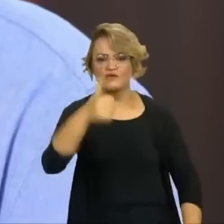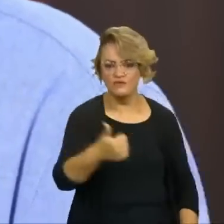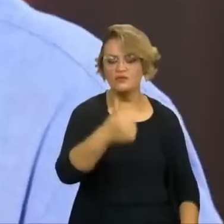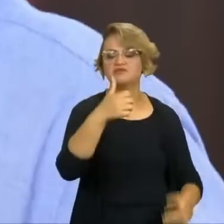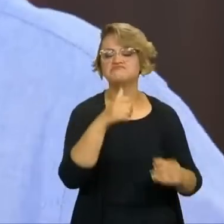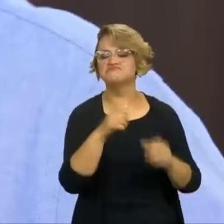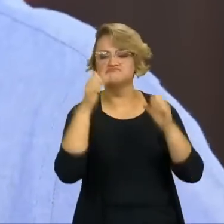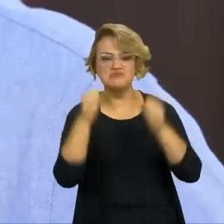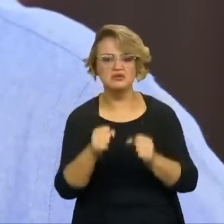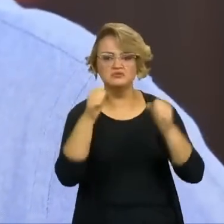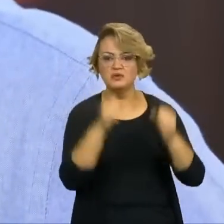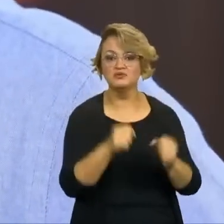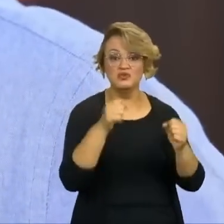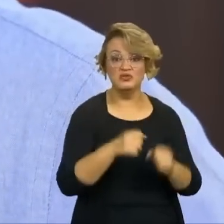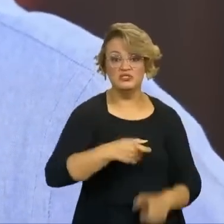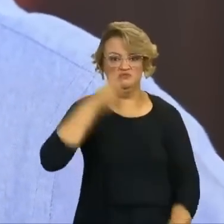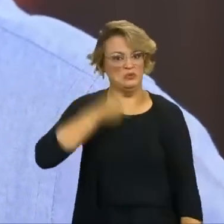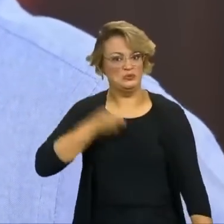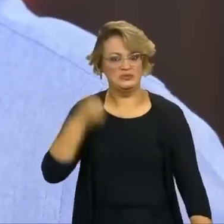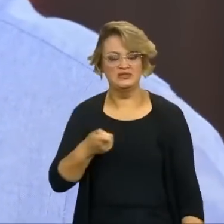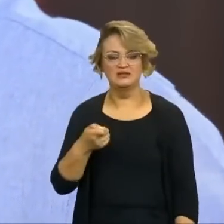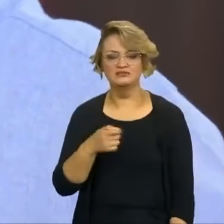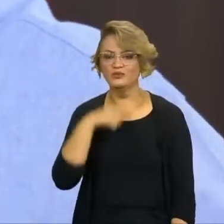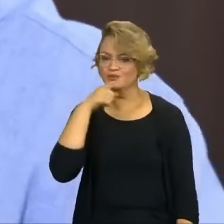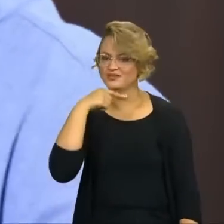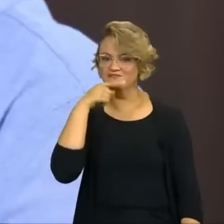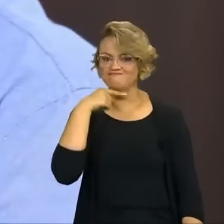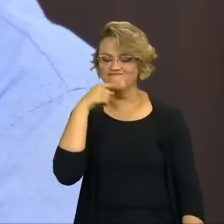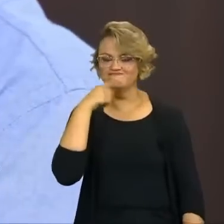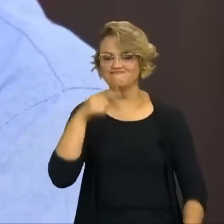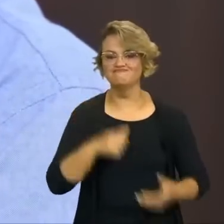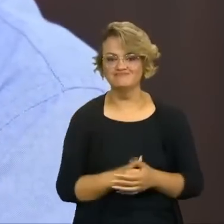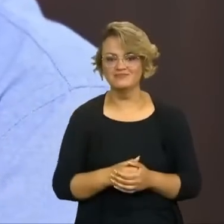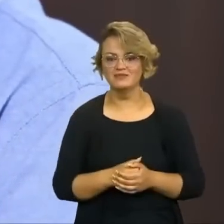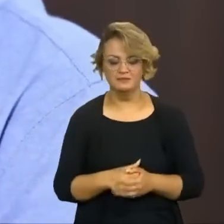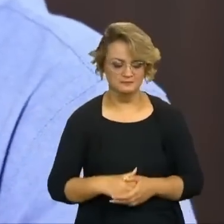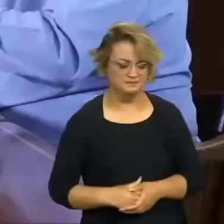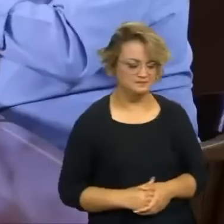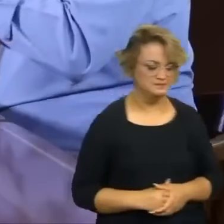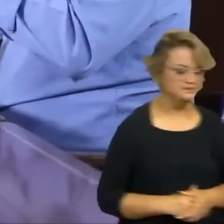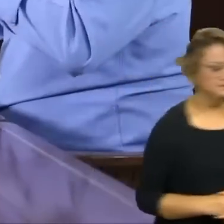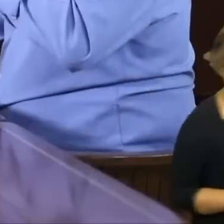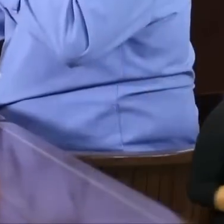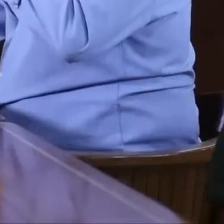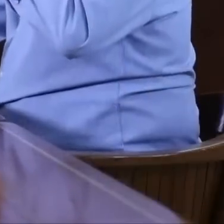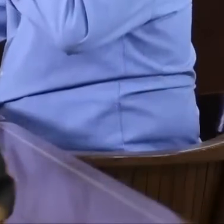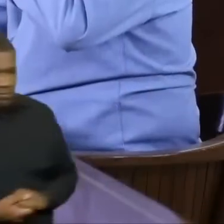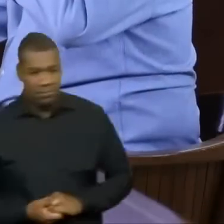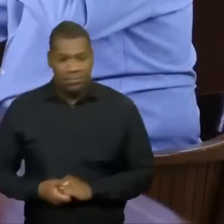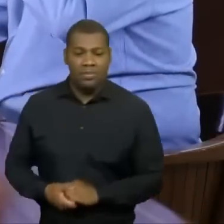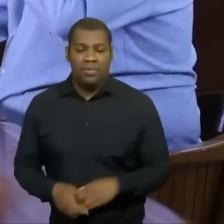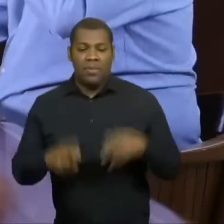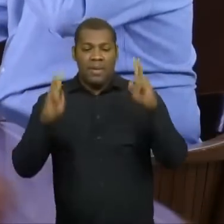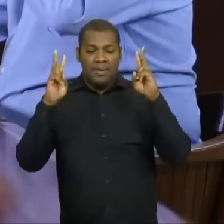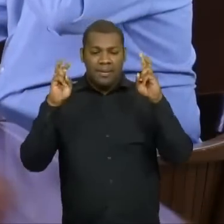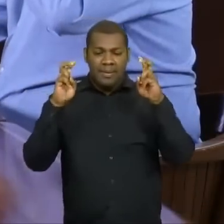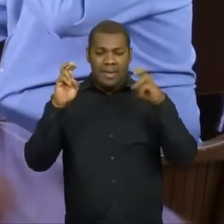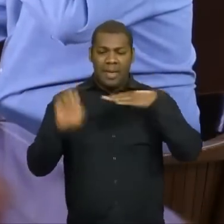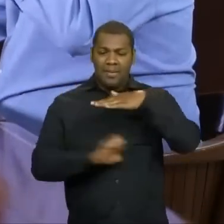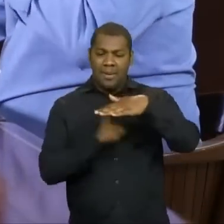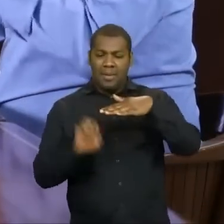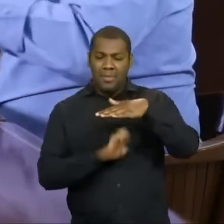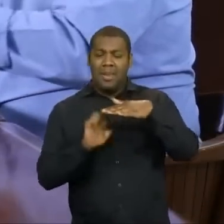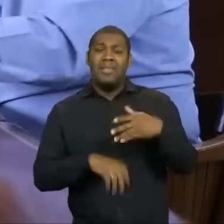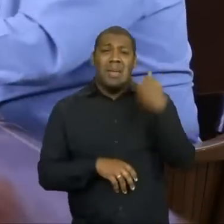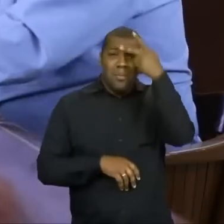coisa que no regime autoritário ela não pode dar. Uhum. O senhor falou, está falando sobre as empresas, e a questão do desemprego, né,